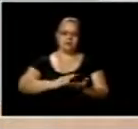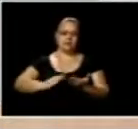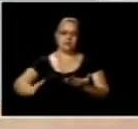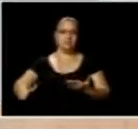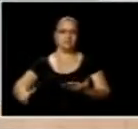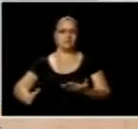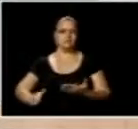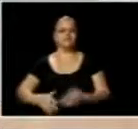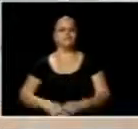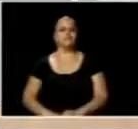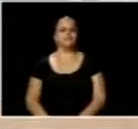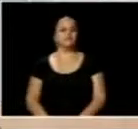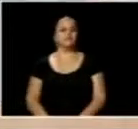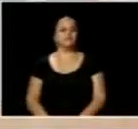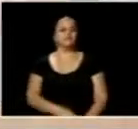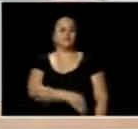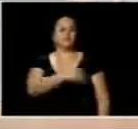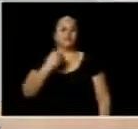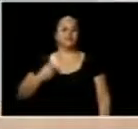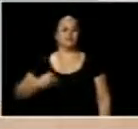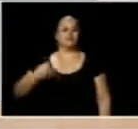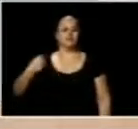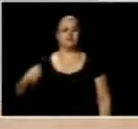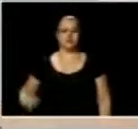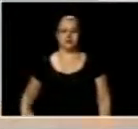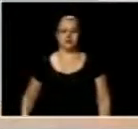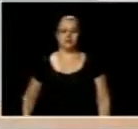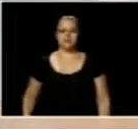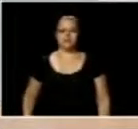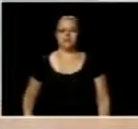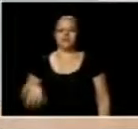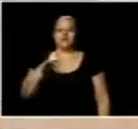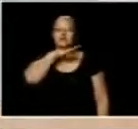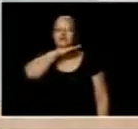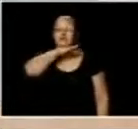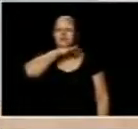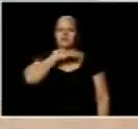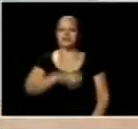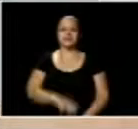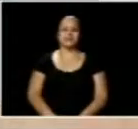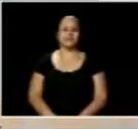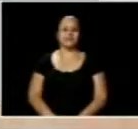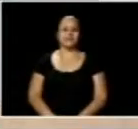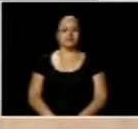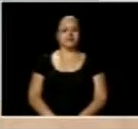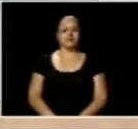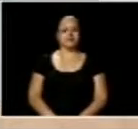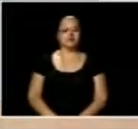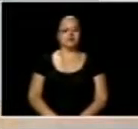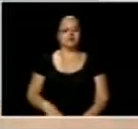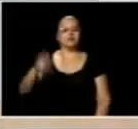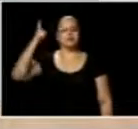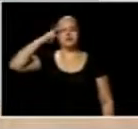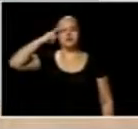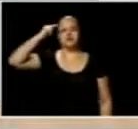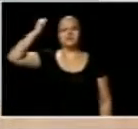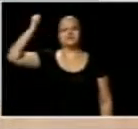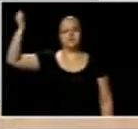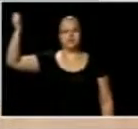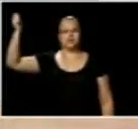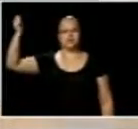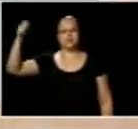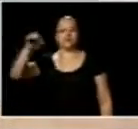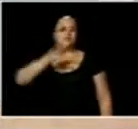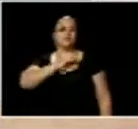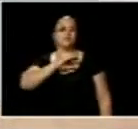planejamento. A um governo que não sabe qual que é a direção da cidade. Imagina, senhores, uma cidade de 300 mil habitantes, o prefeito